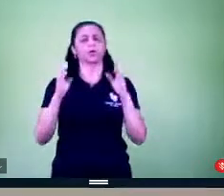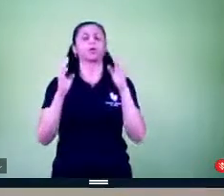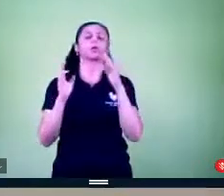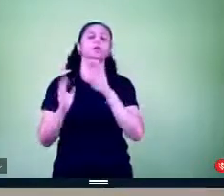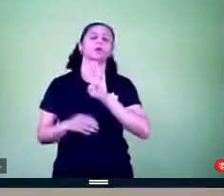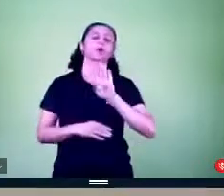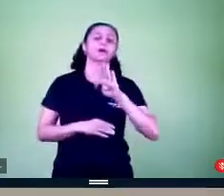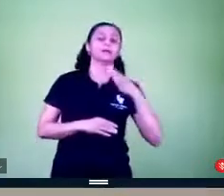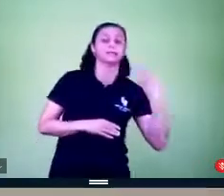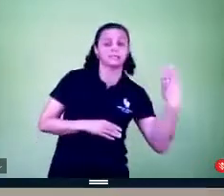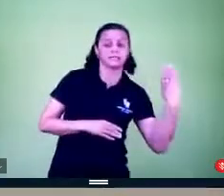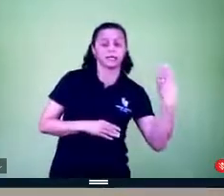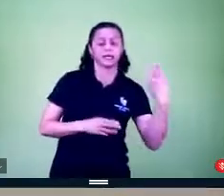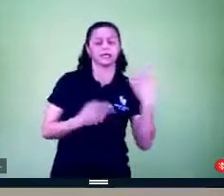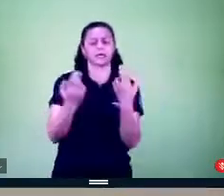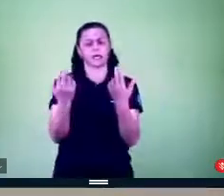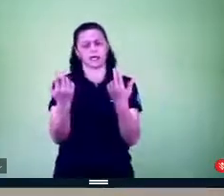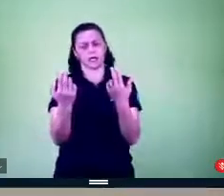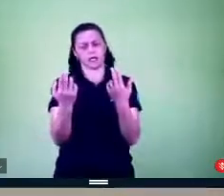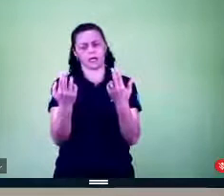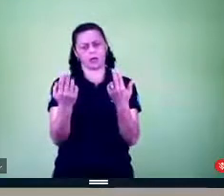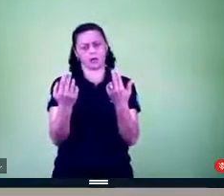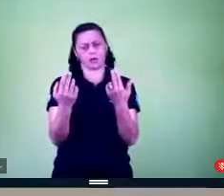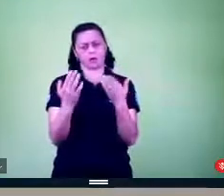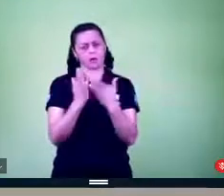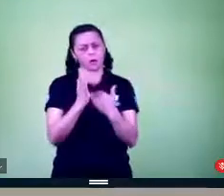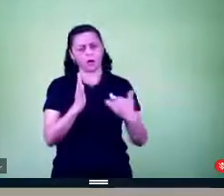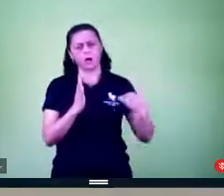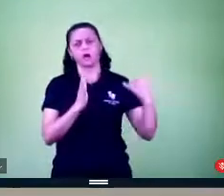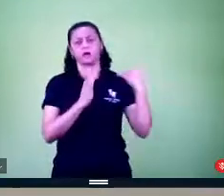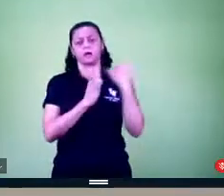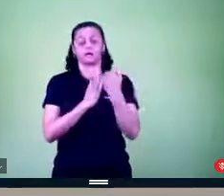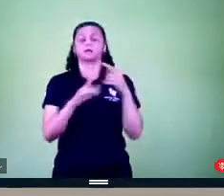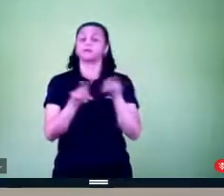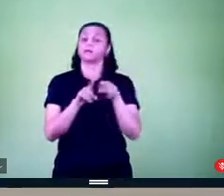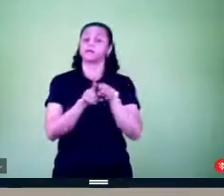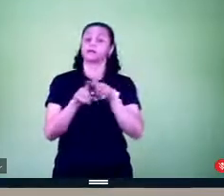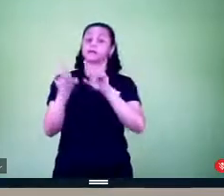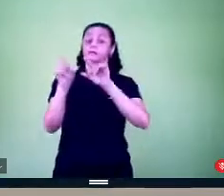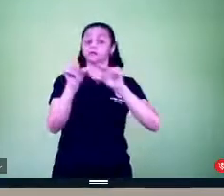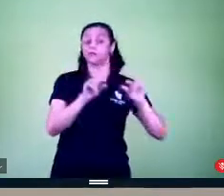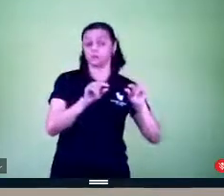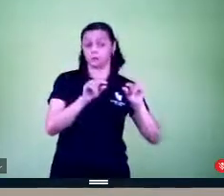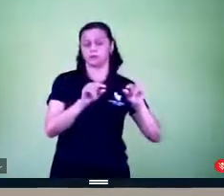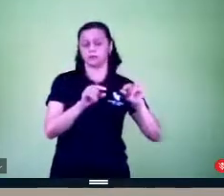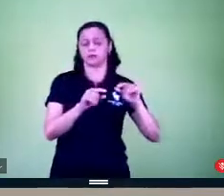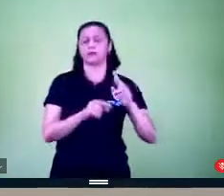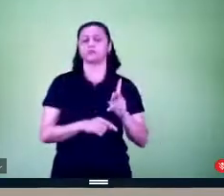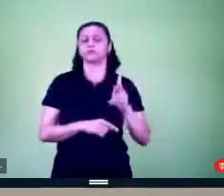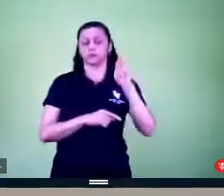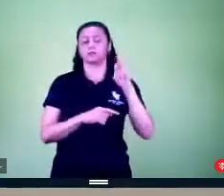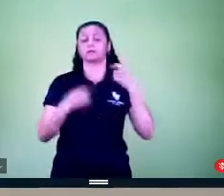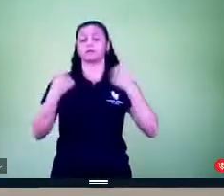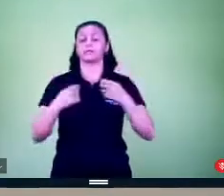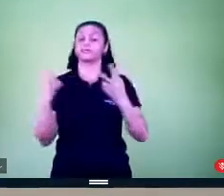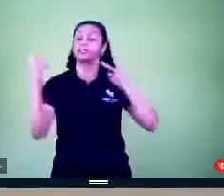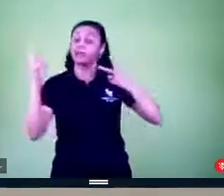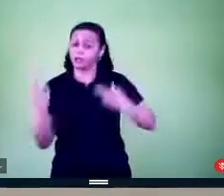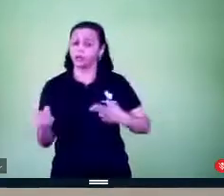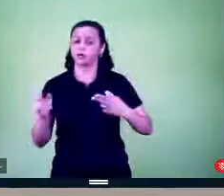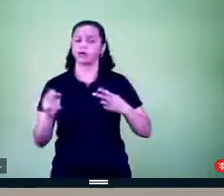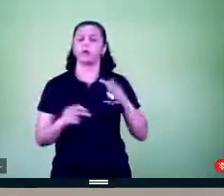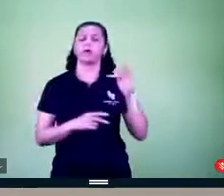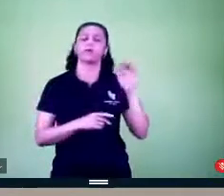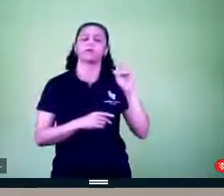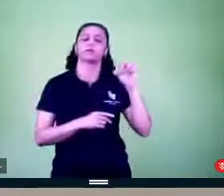de tensão nos resistores tem que ser igual a fonte, a elevação. Aqui também a somatória das correntes em cada ramo tem que